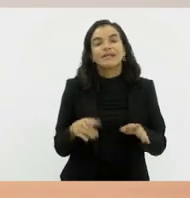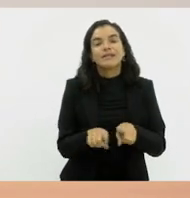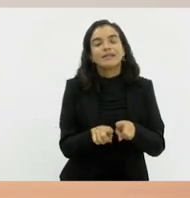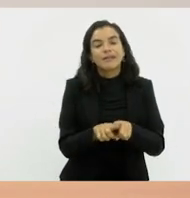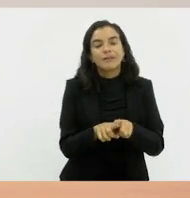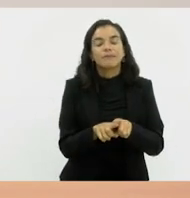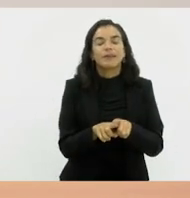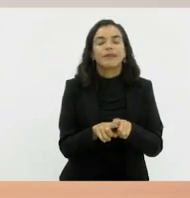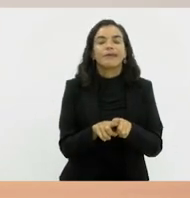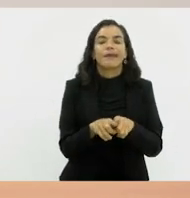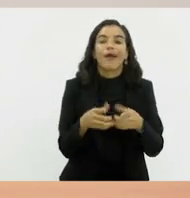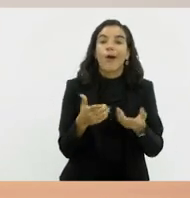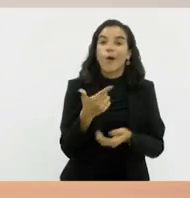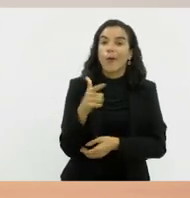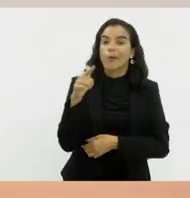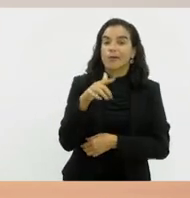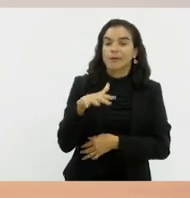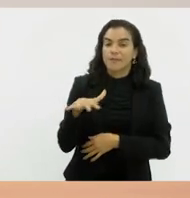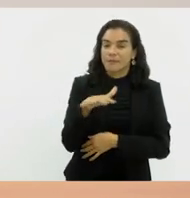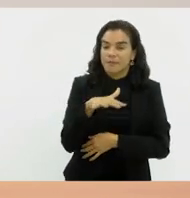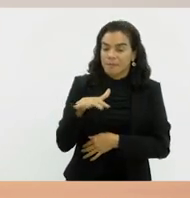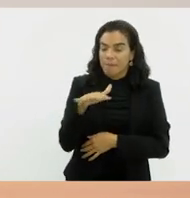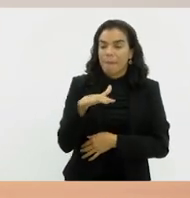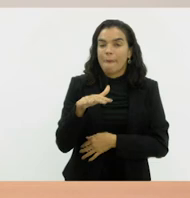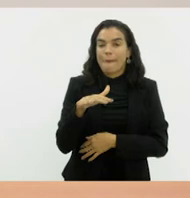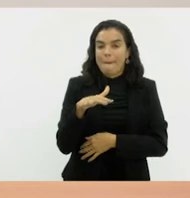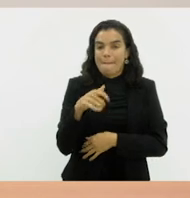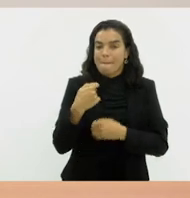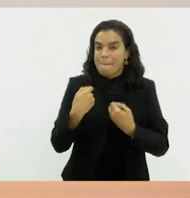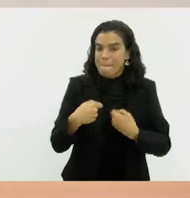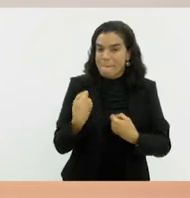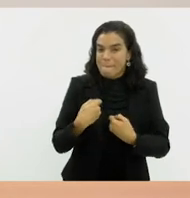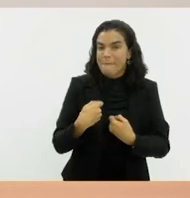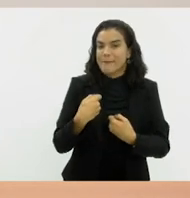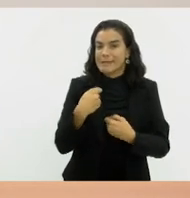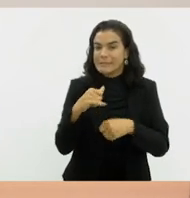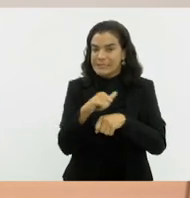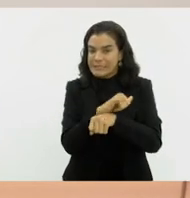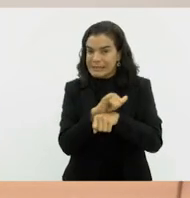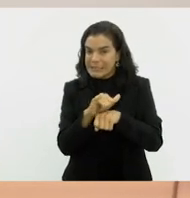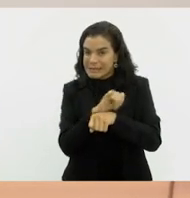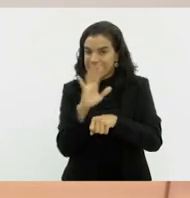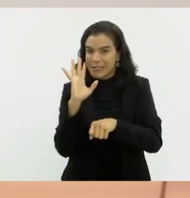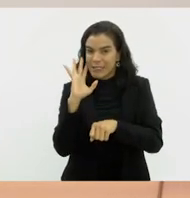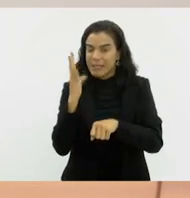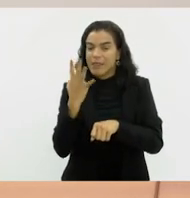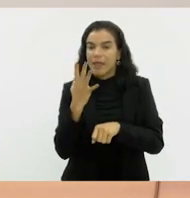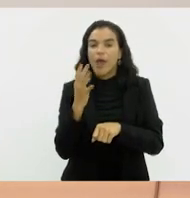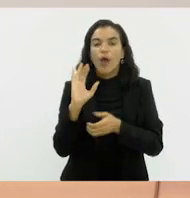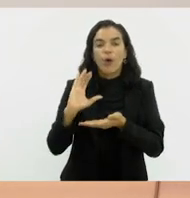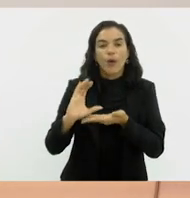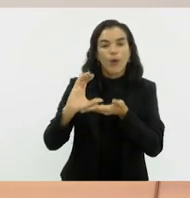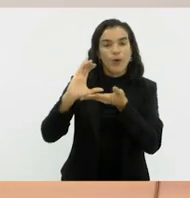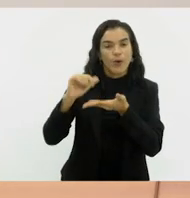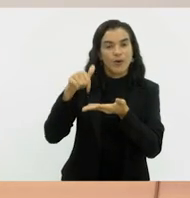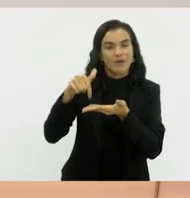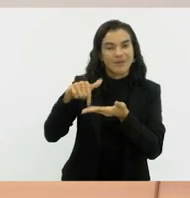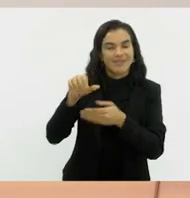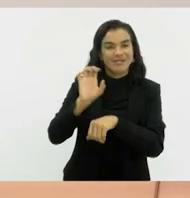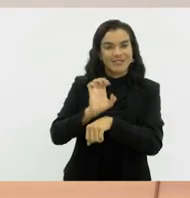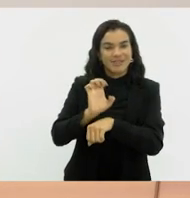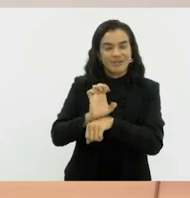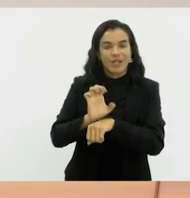A outra questão, doutor Mário, que nós temos que resolver aqui é a questão do Conselho Estadual